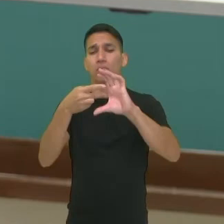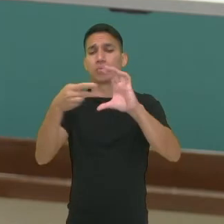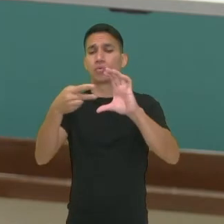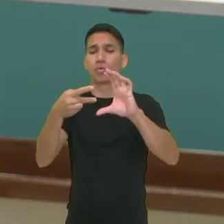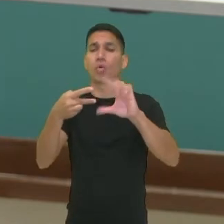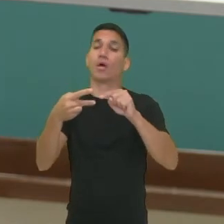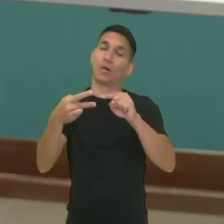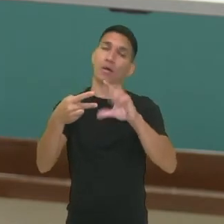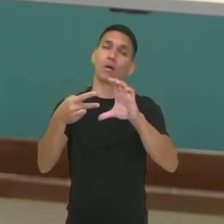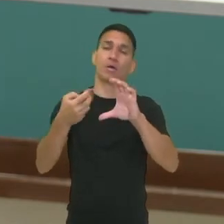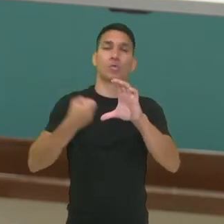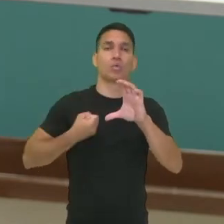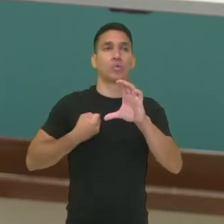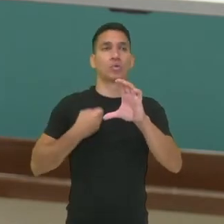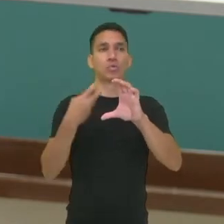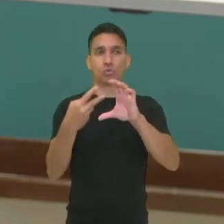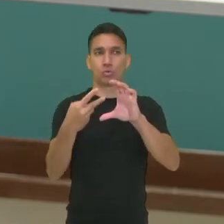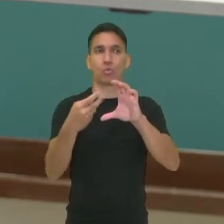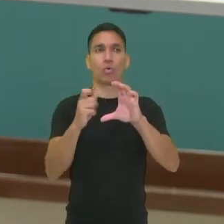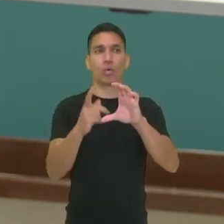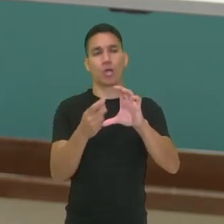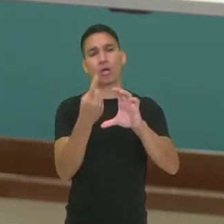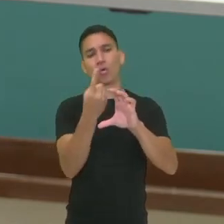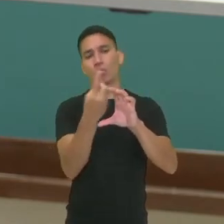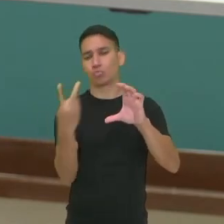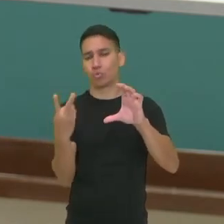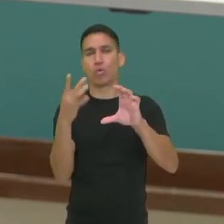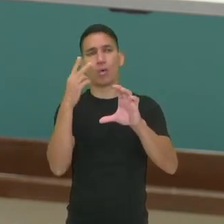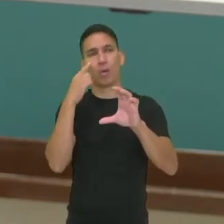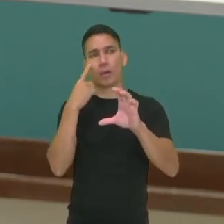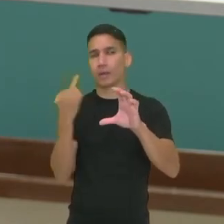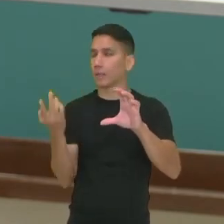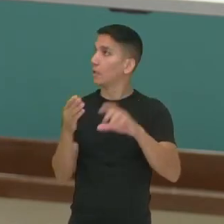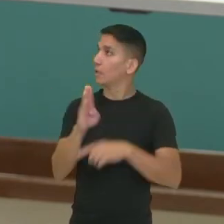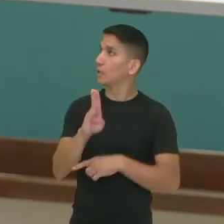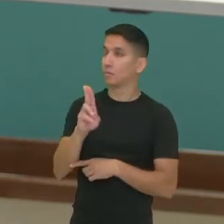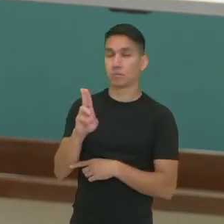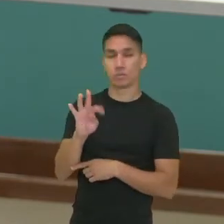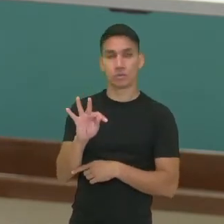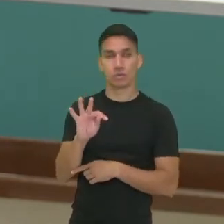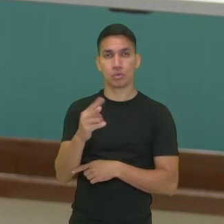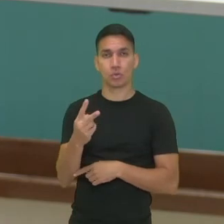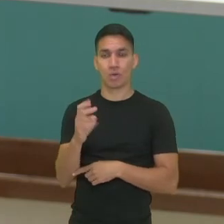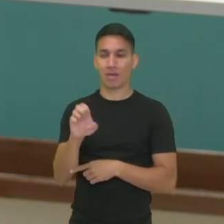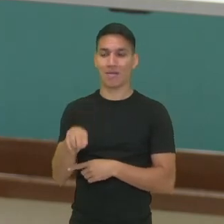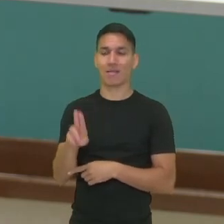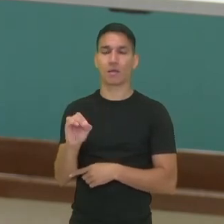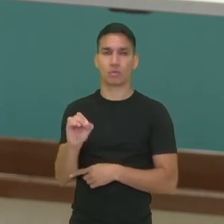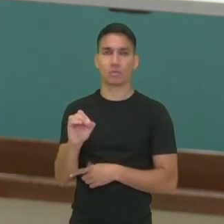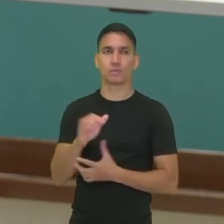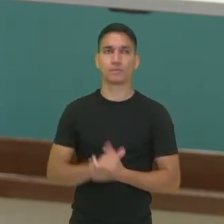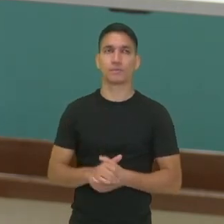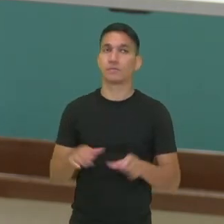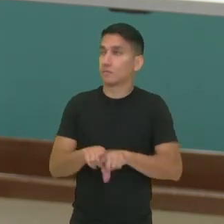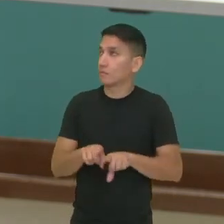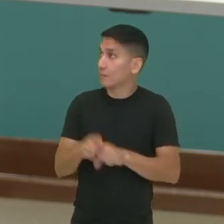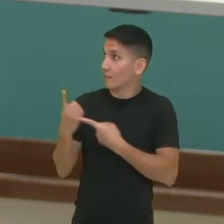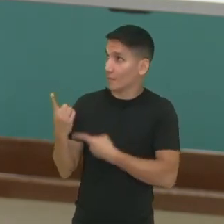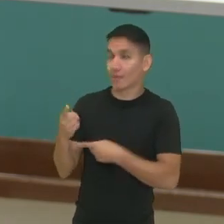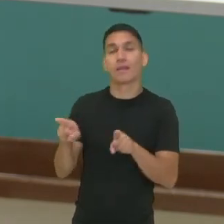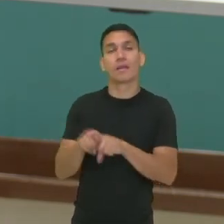No carbono número 2, ó. 1, 2. Então, é o but2eno. E aqui também,